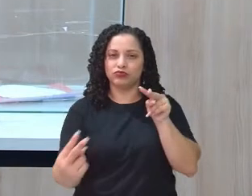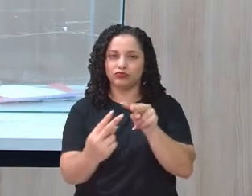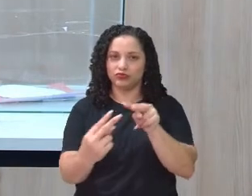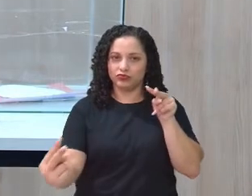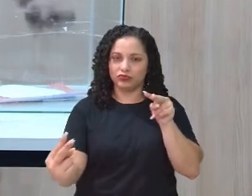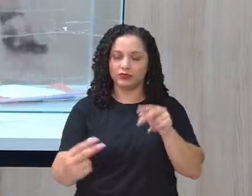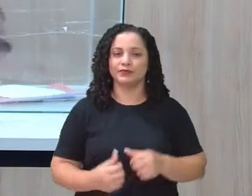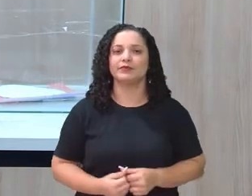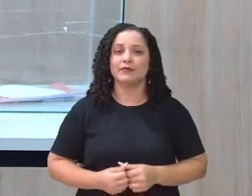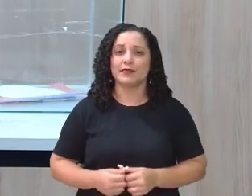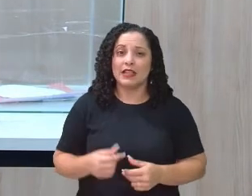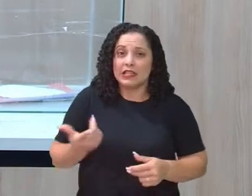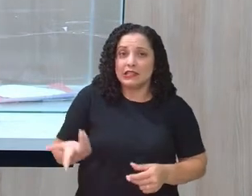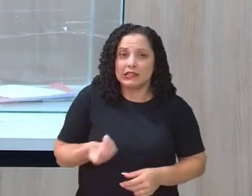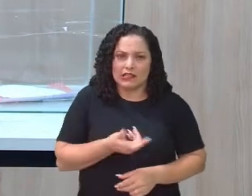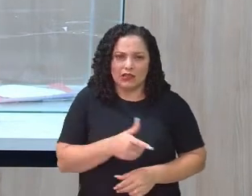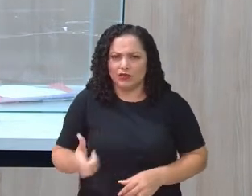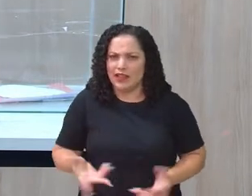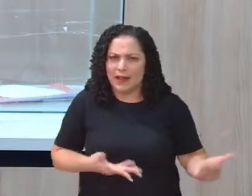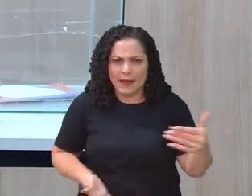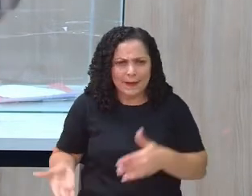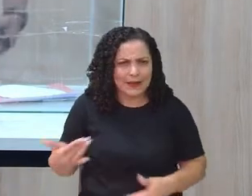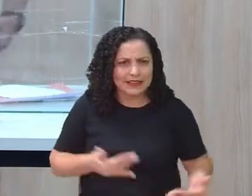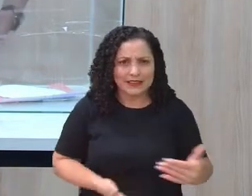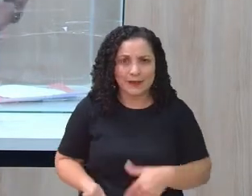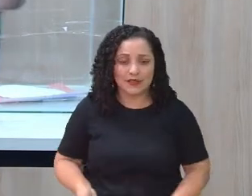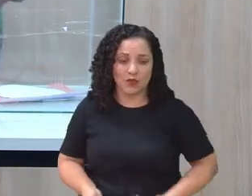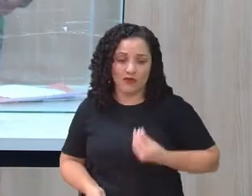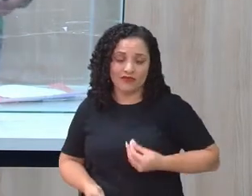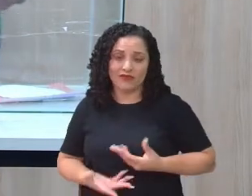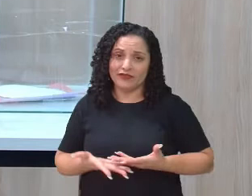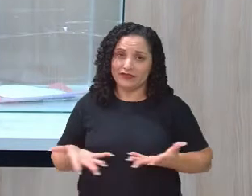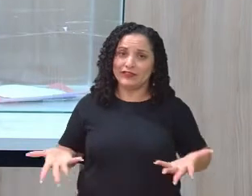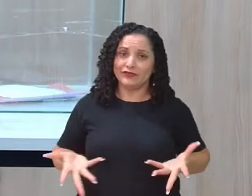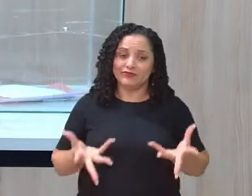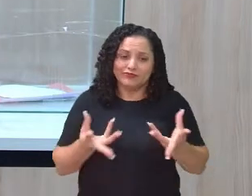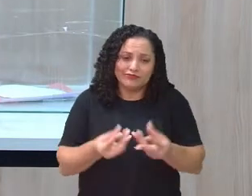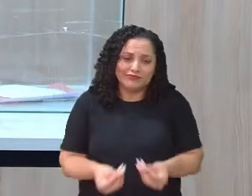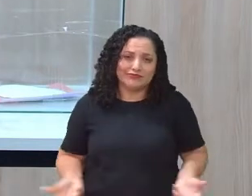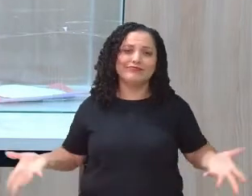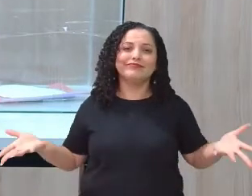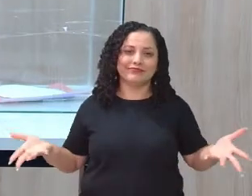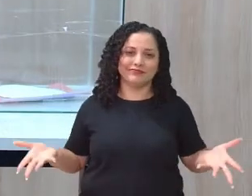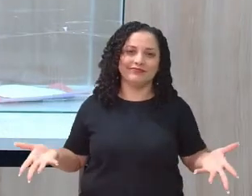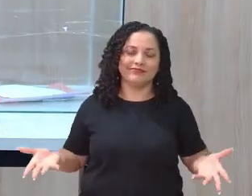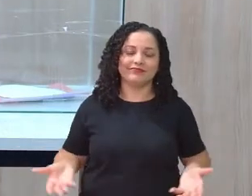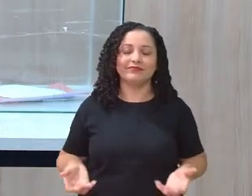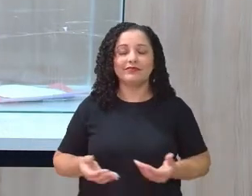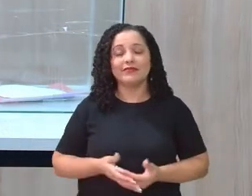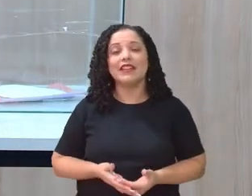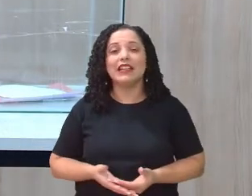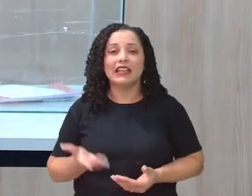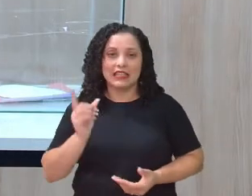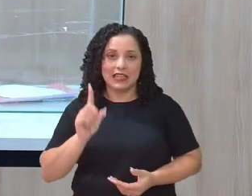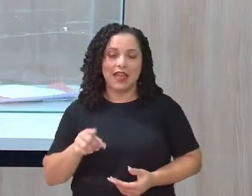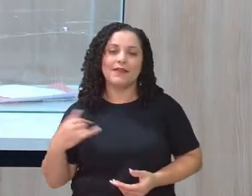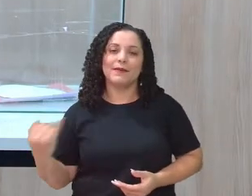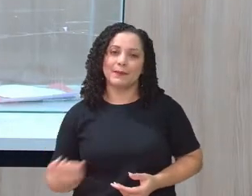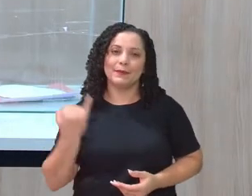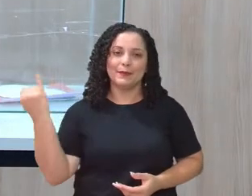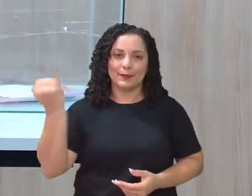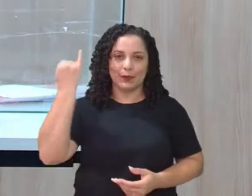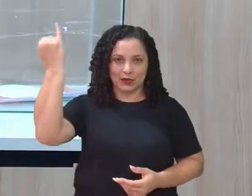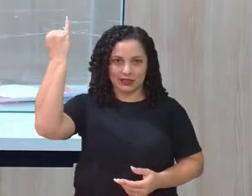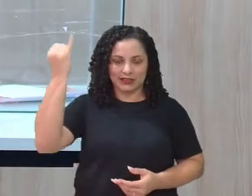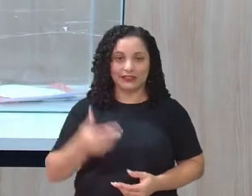Porque se não tem a participação de vocês aí ao vivo, isso aqui deixa de ser uma aula digital, então é bastante importante